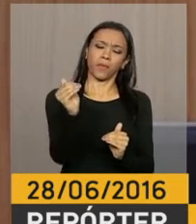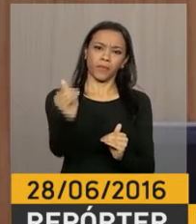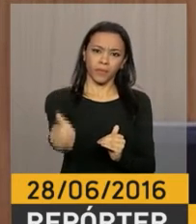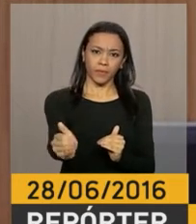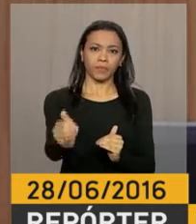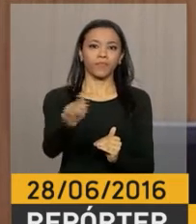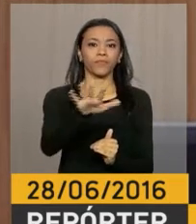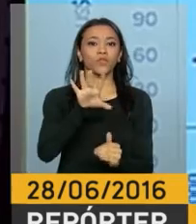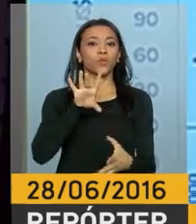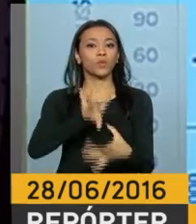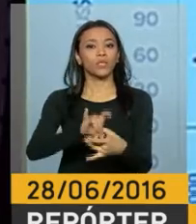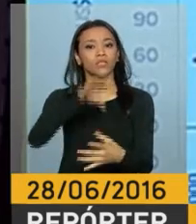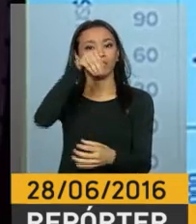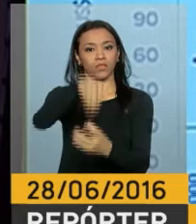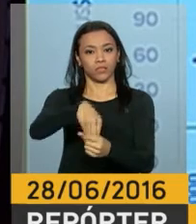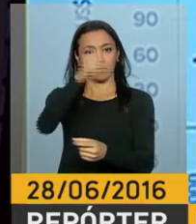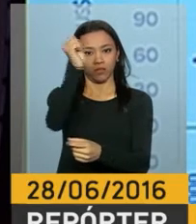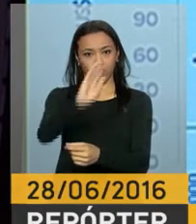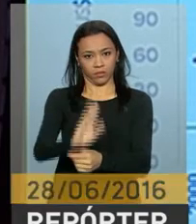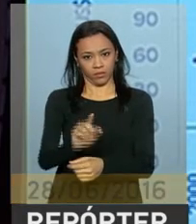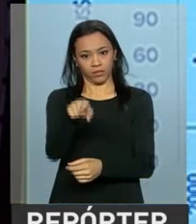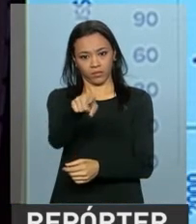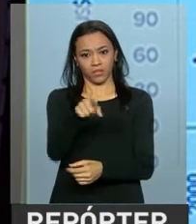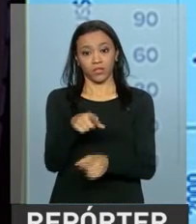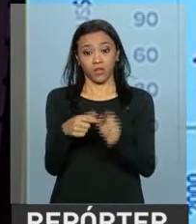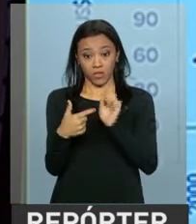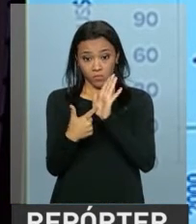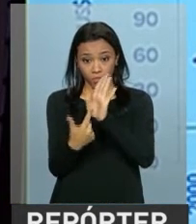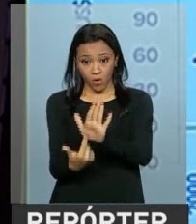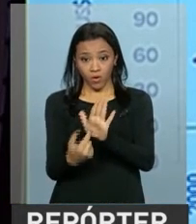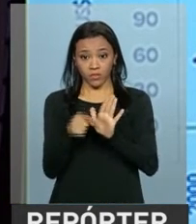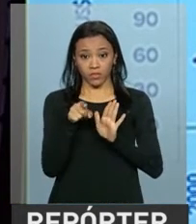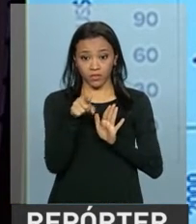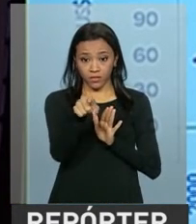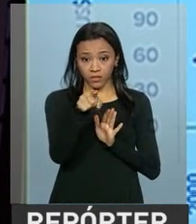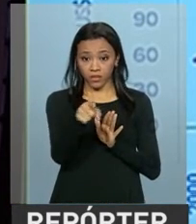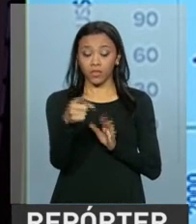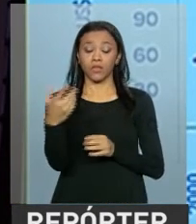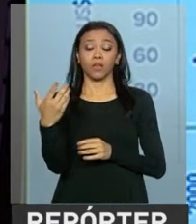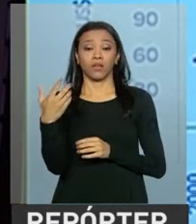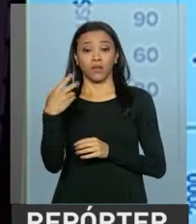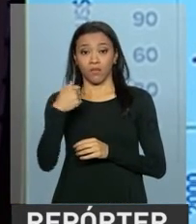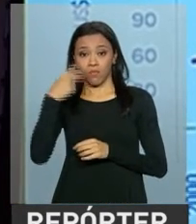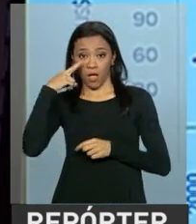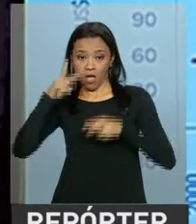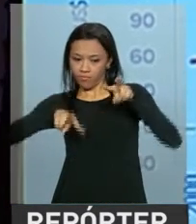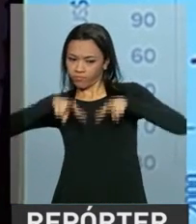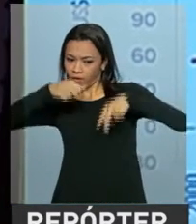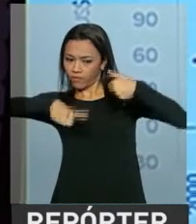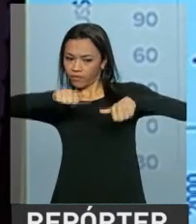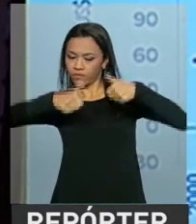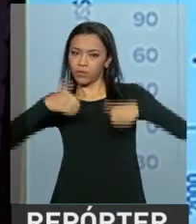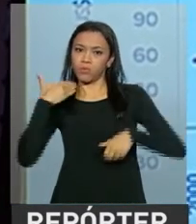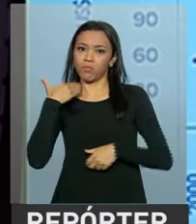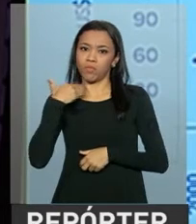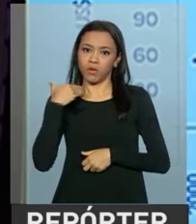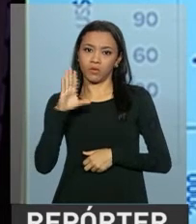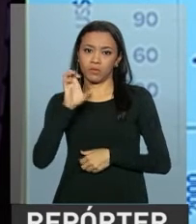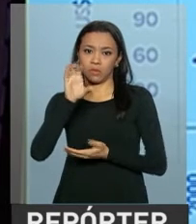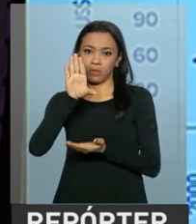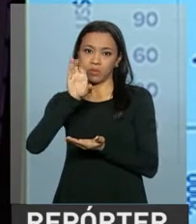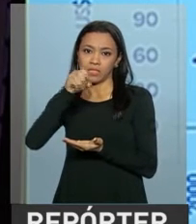do setor externo, e que mostram aqui, além da projeção do Banco Central, de um superávit de 50 bilhões